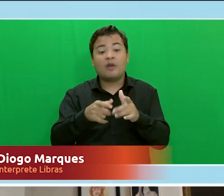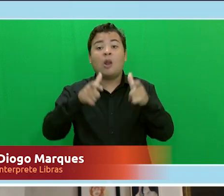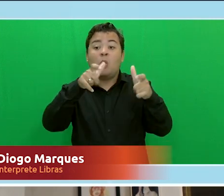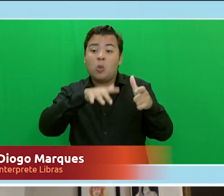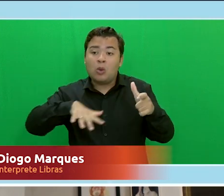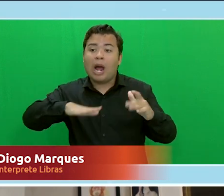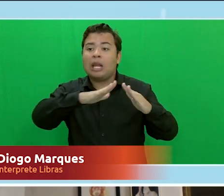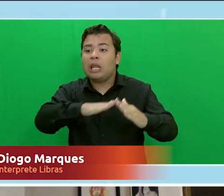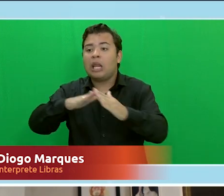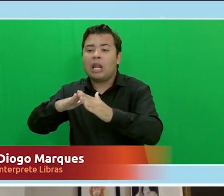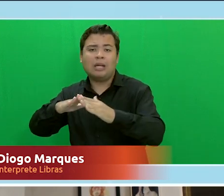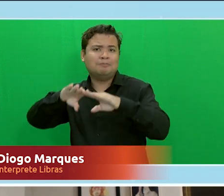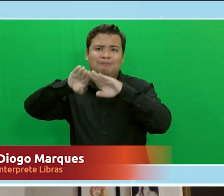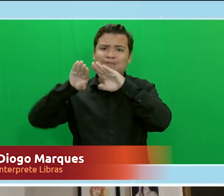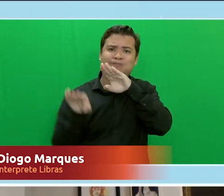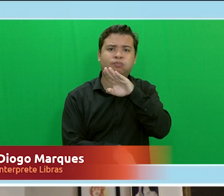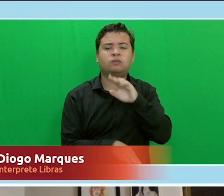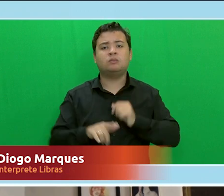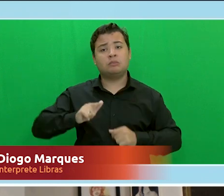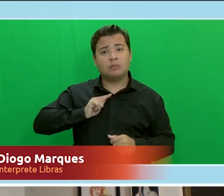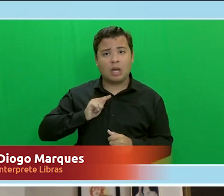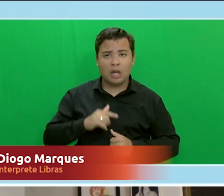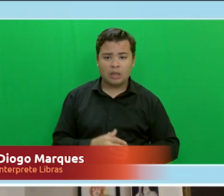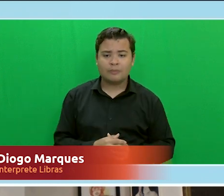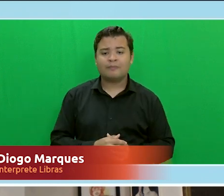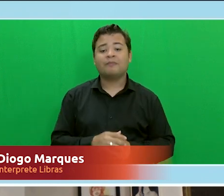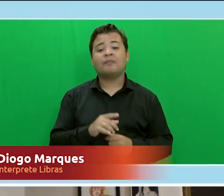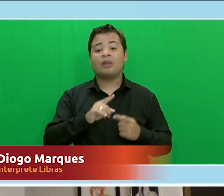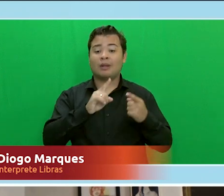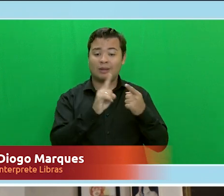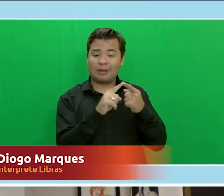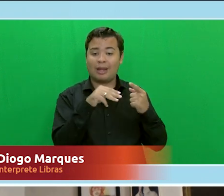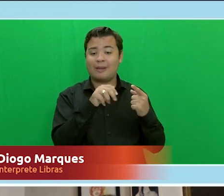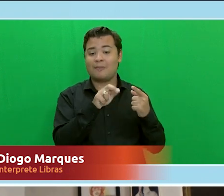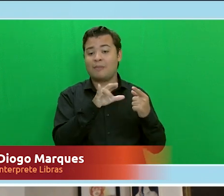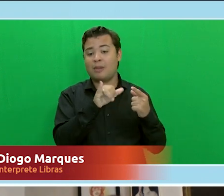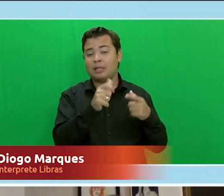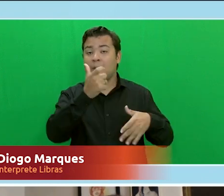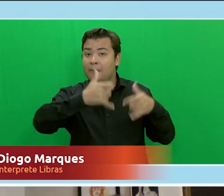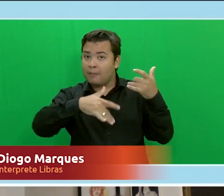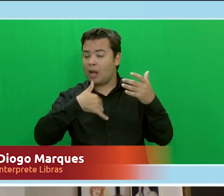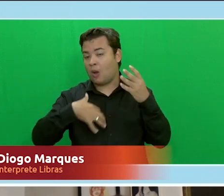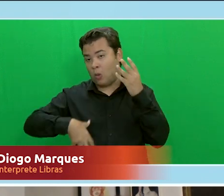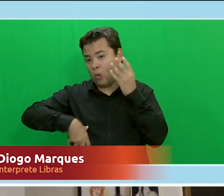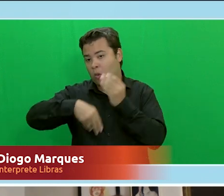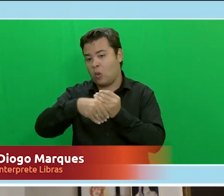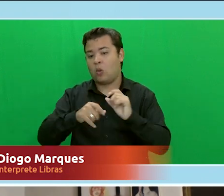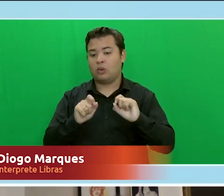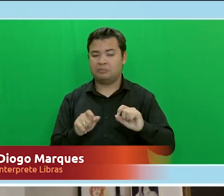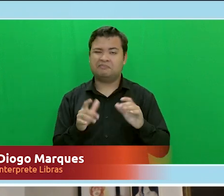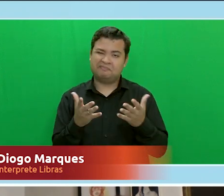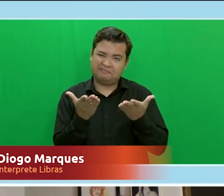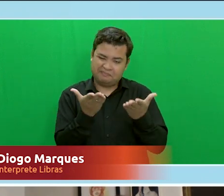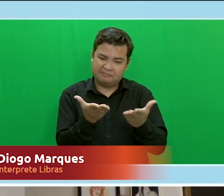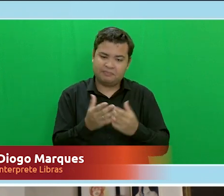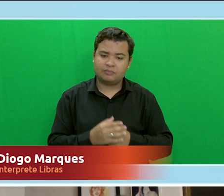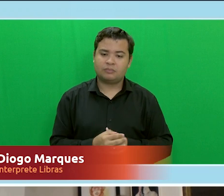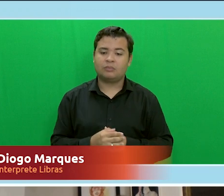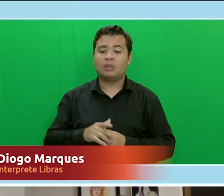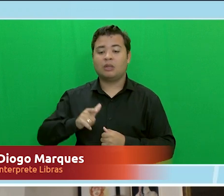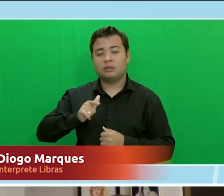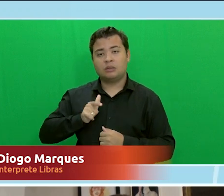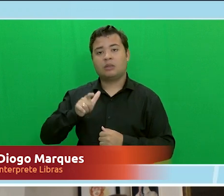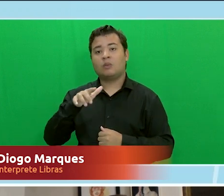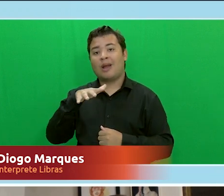também fica desigual, né? Então, só para complementar o que a Márcia colocou, seria mais ou